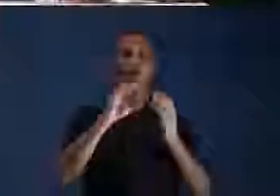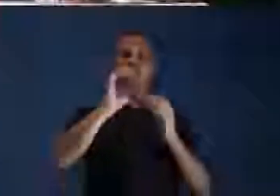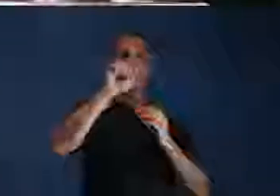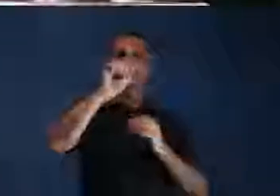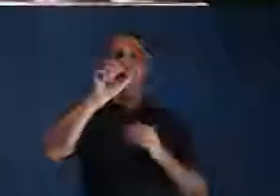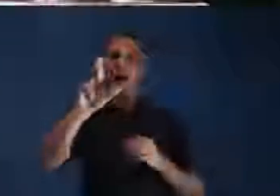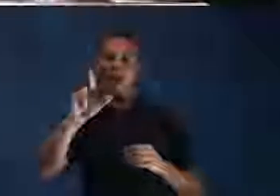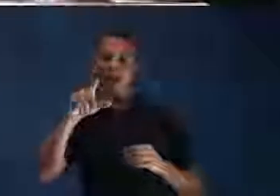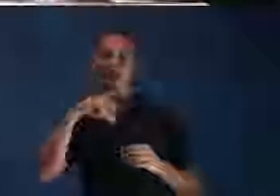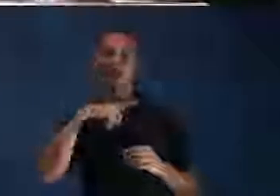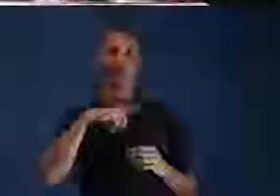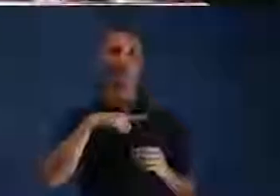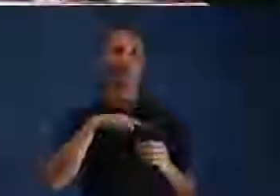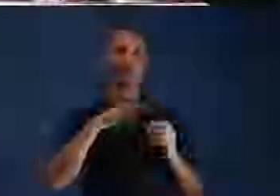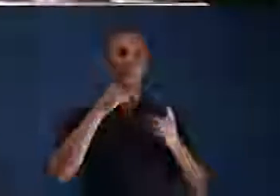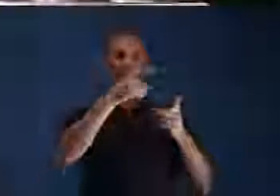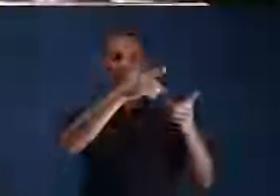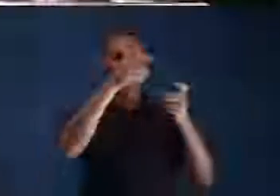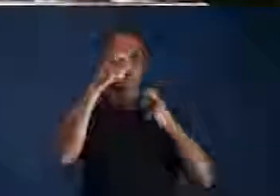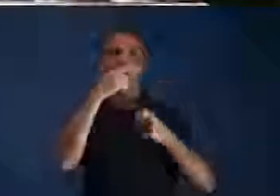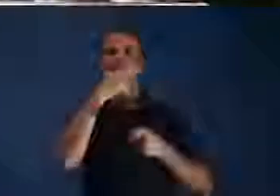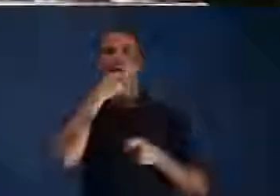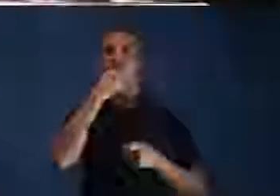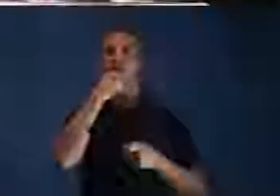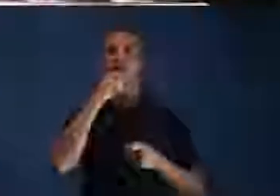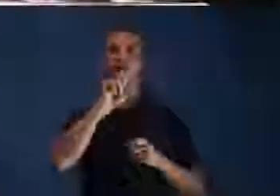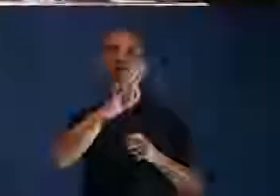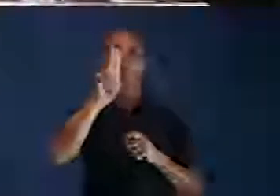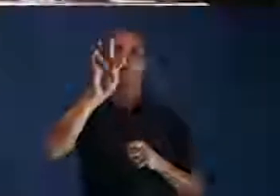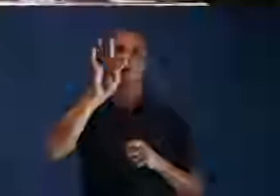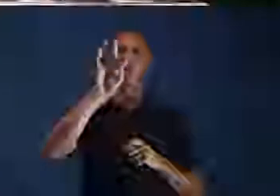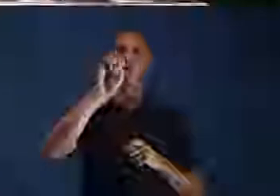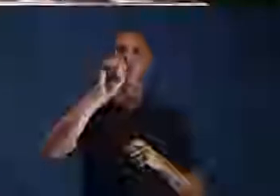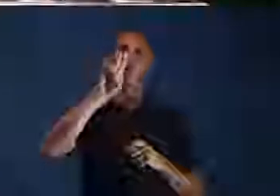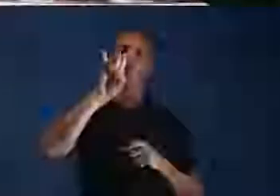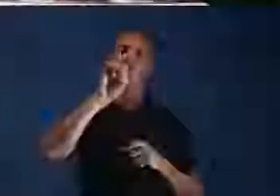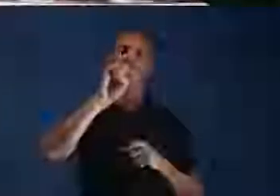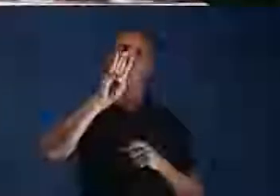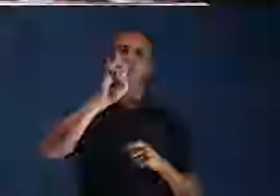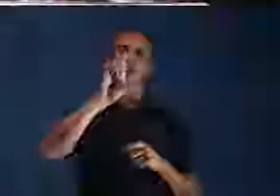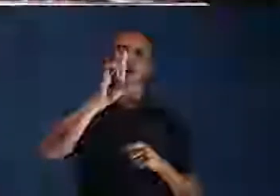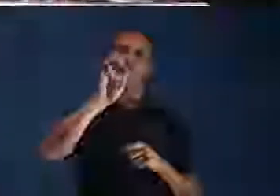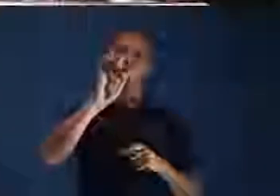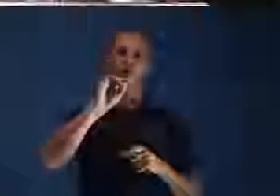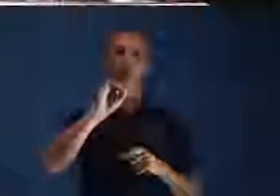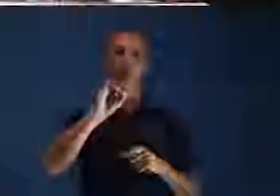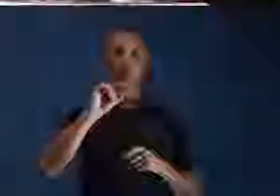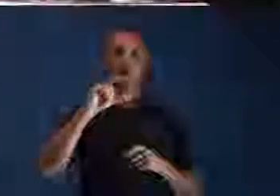Tony Bellotto, ele mesmo titã e autor de romances policiais.